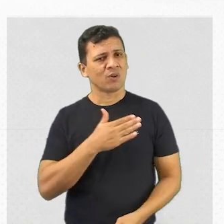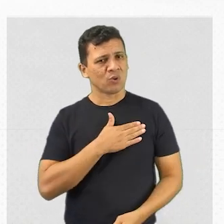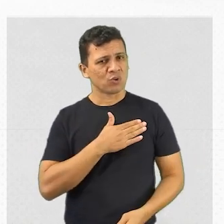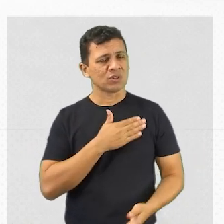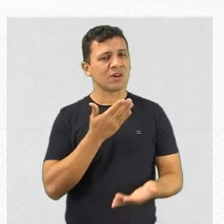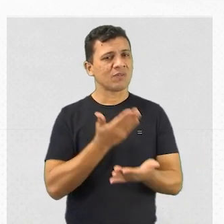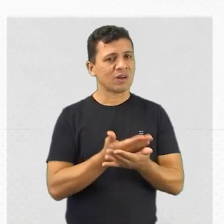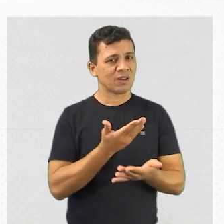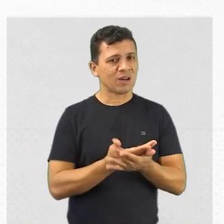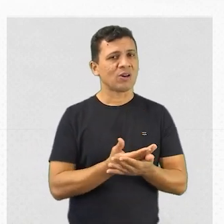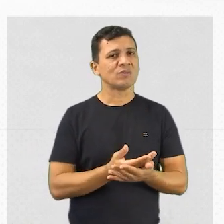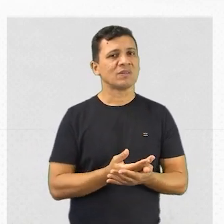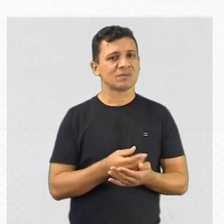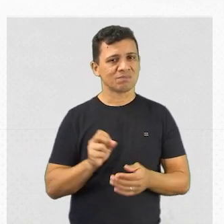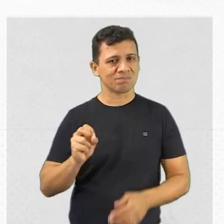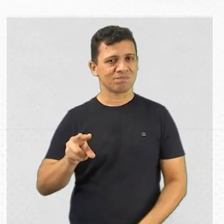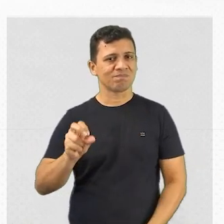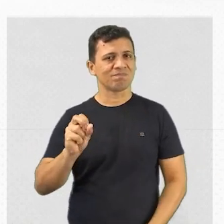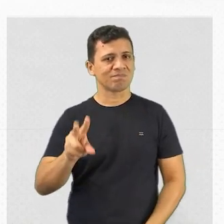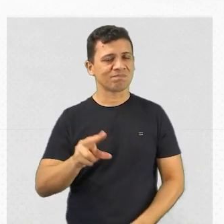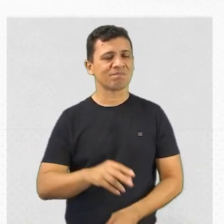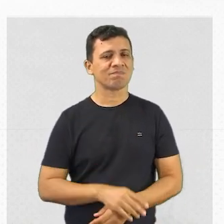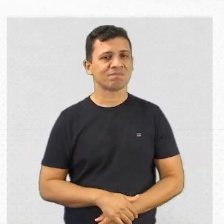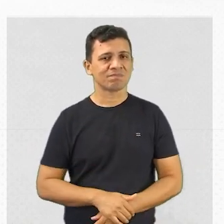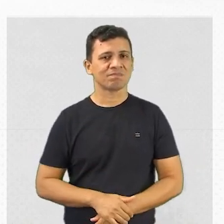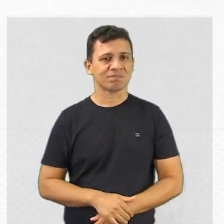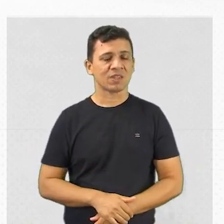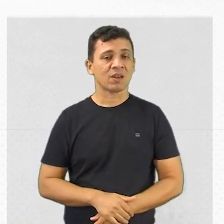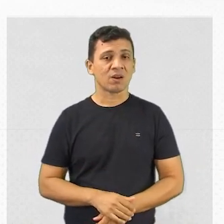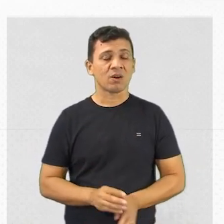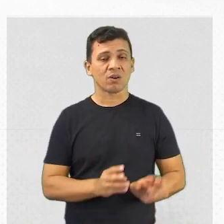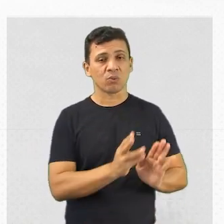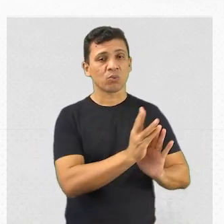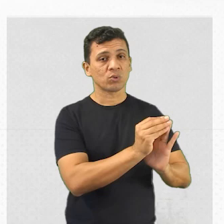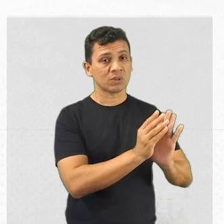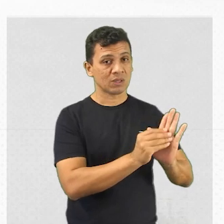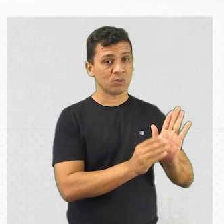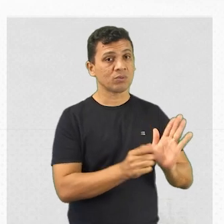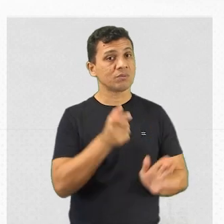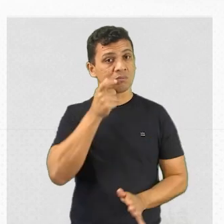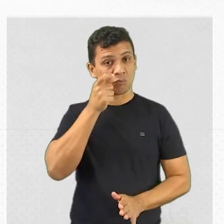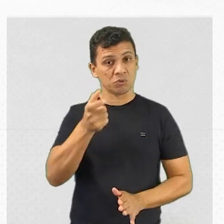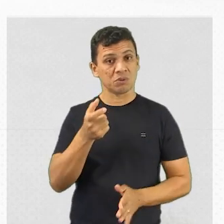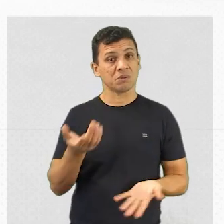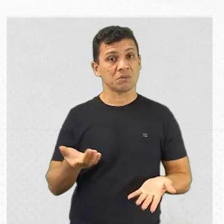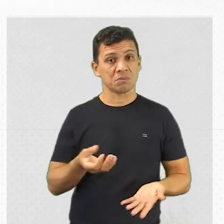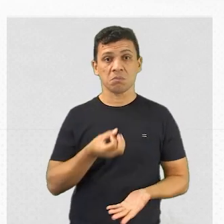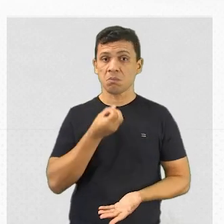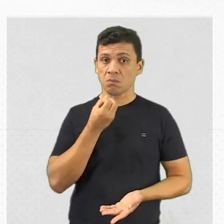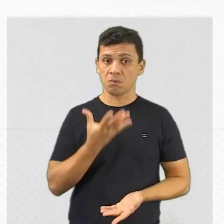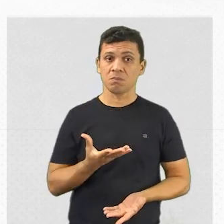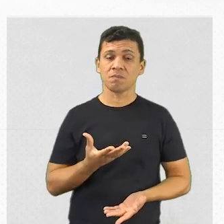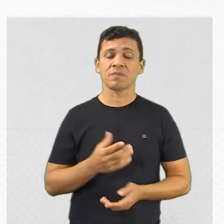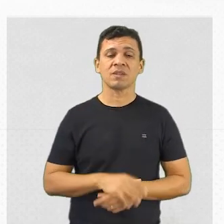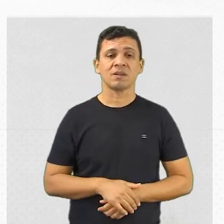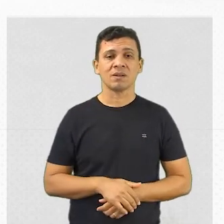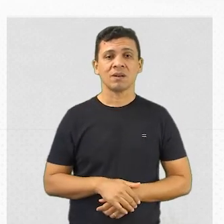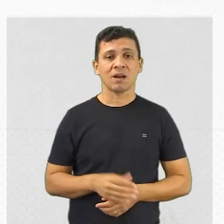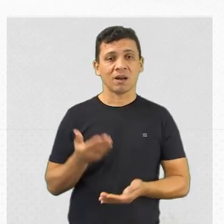nossas 2 aulas sobre o vírus, tá? É um conteúdo muito interessante, pelo menos eu acho muito interessante. E